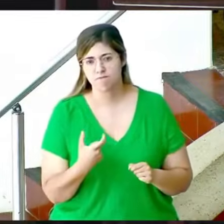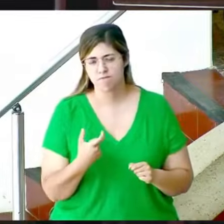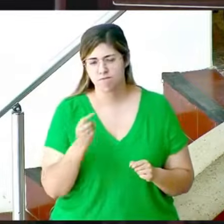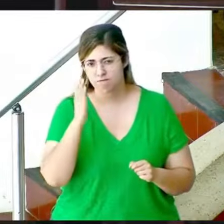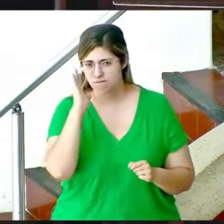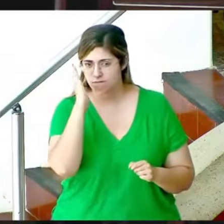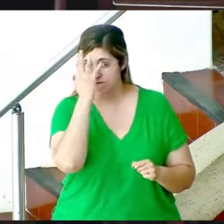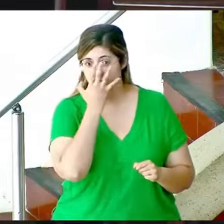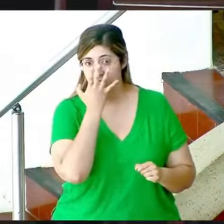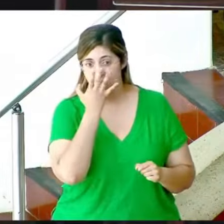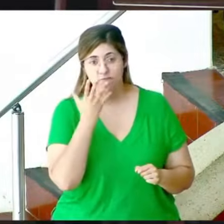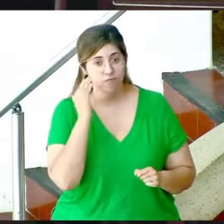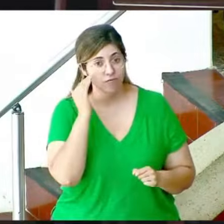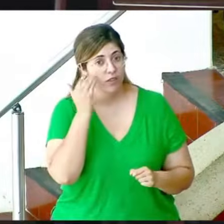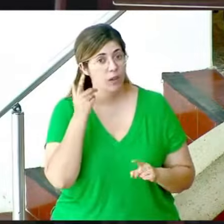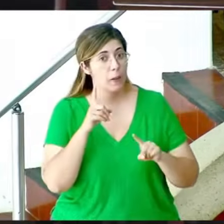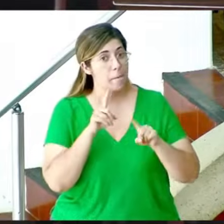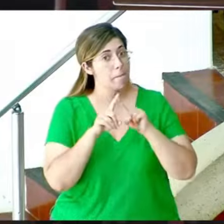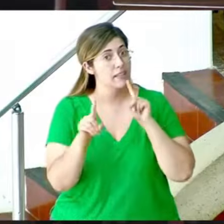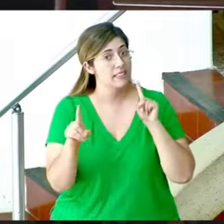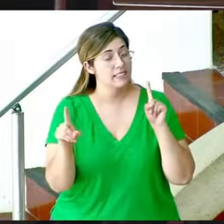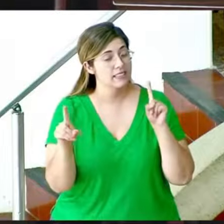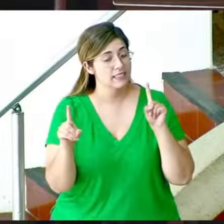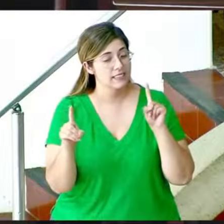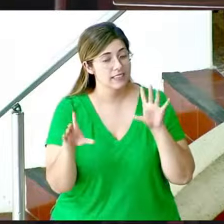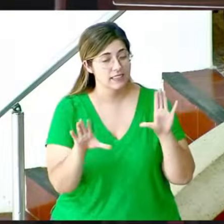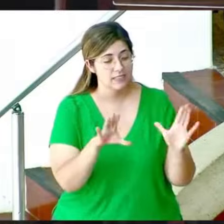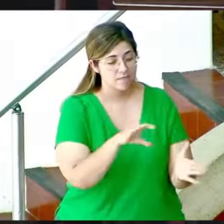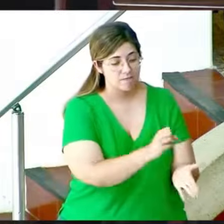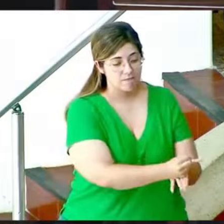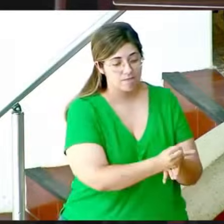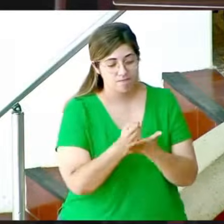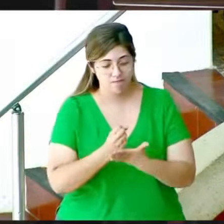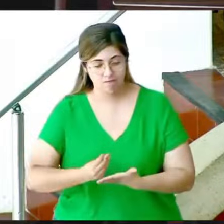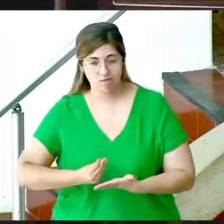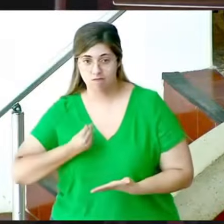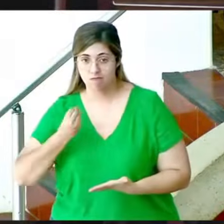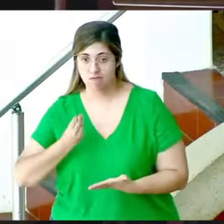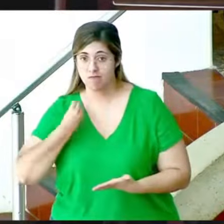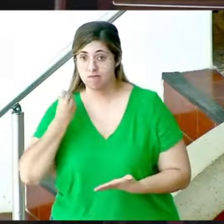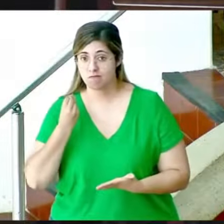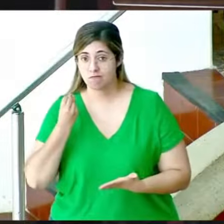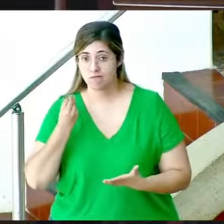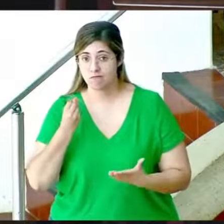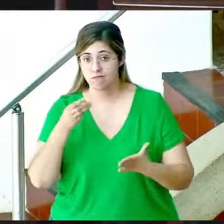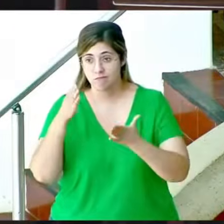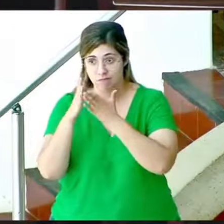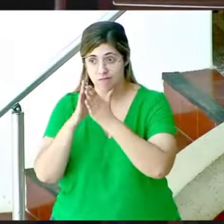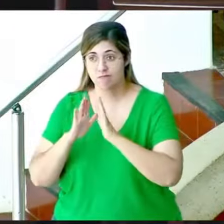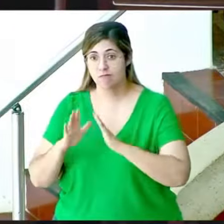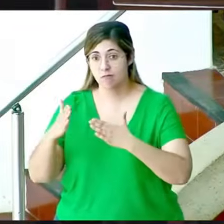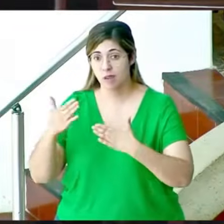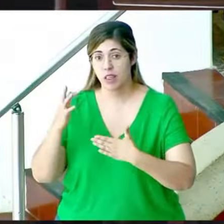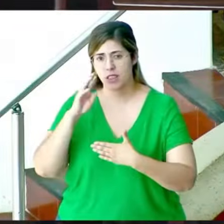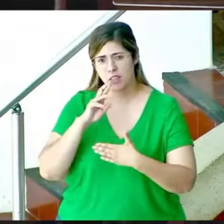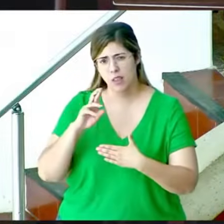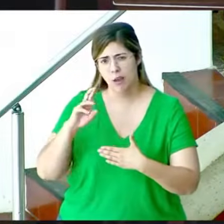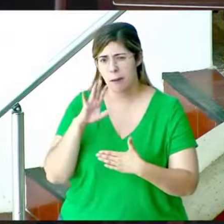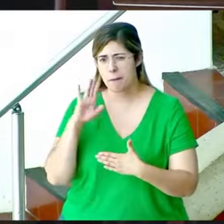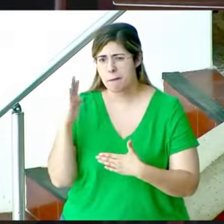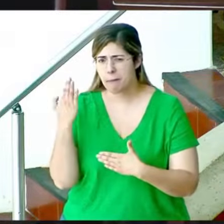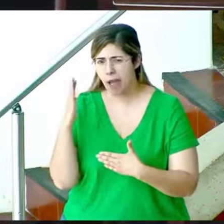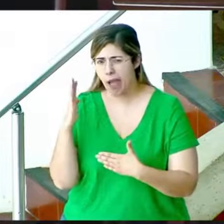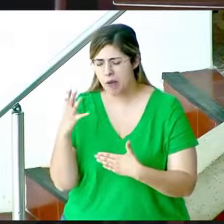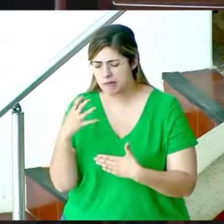um. O problema é trazer isso para a adoração. O problema é quando